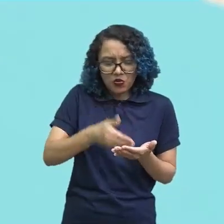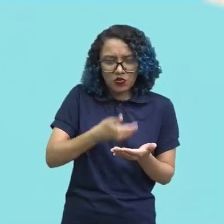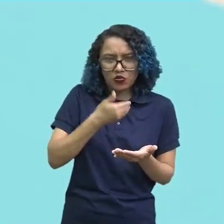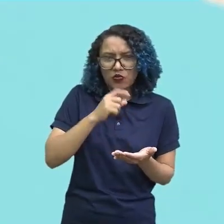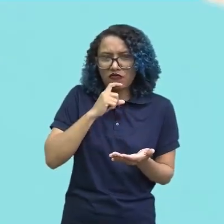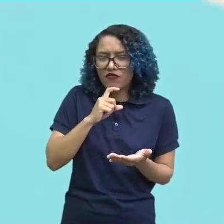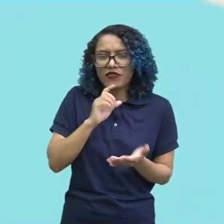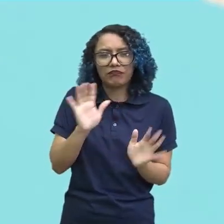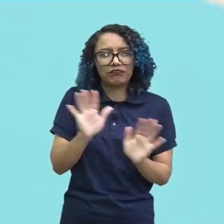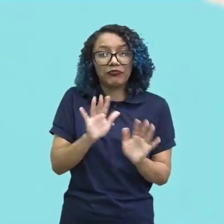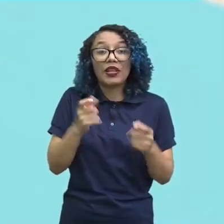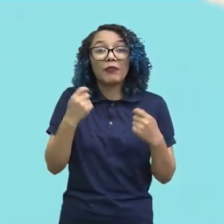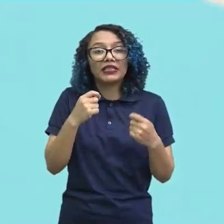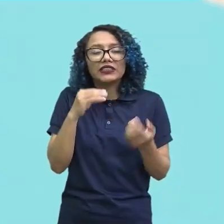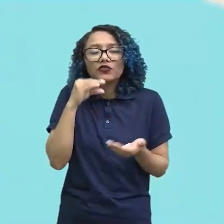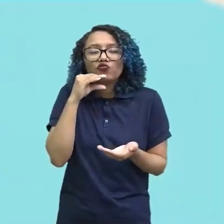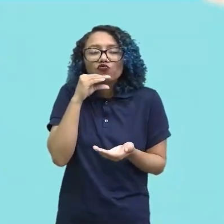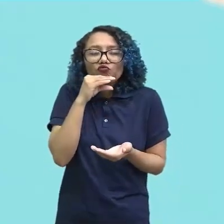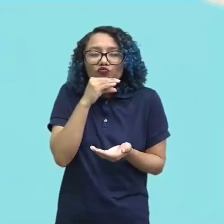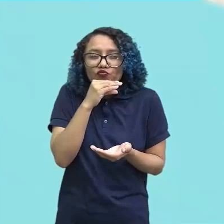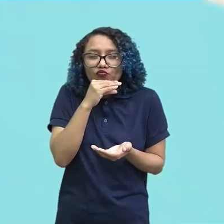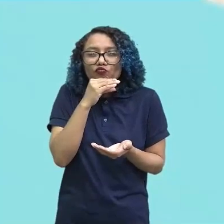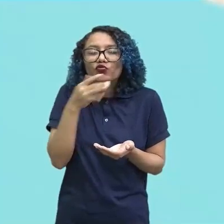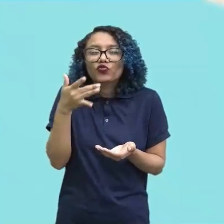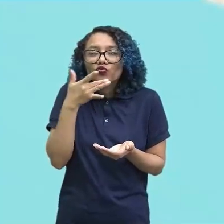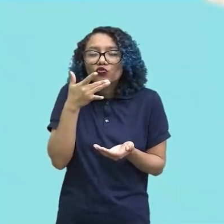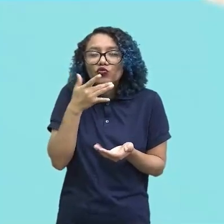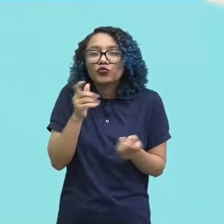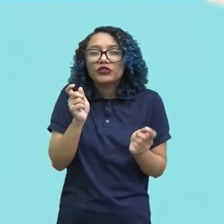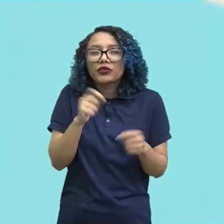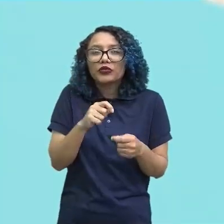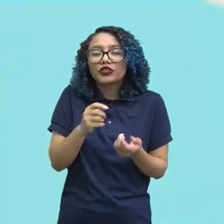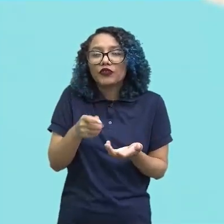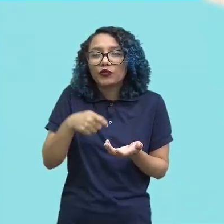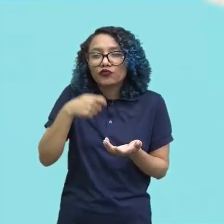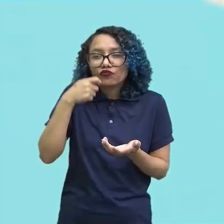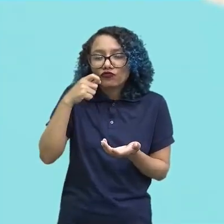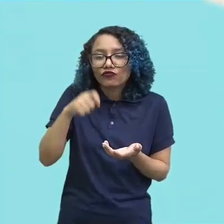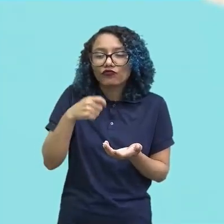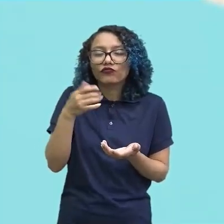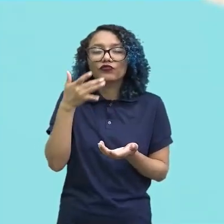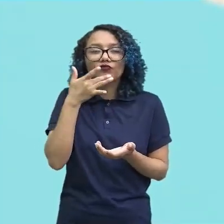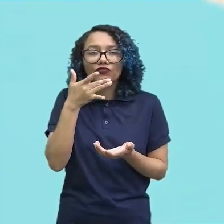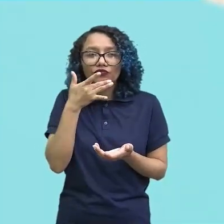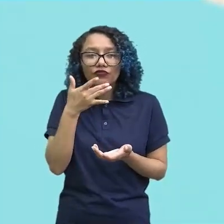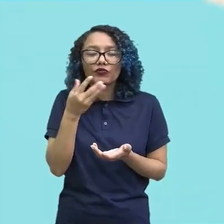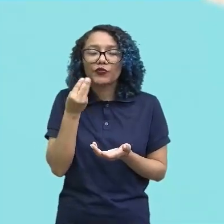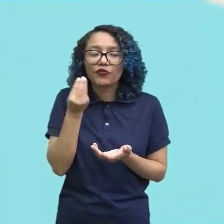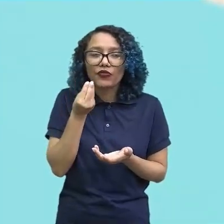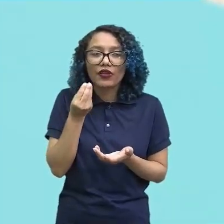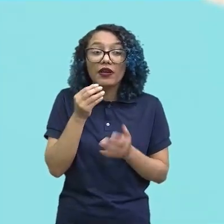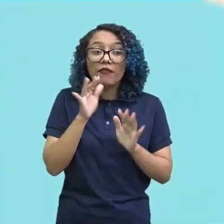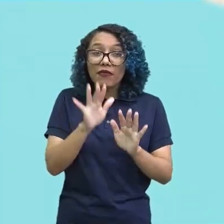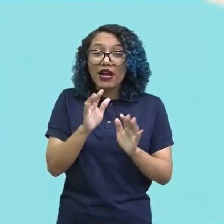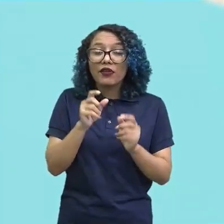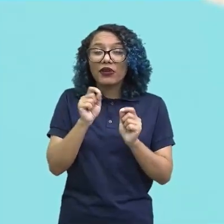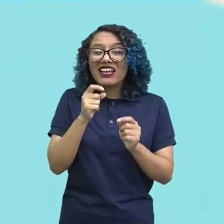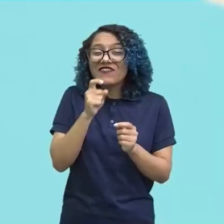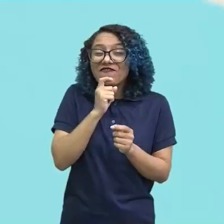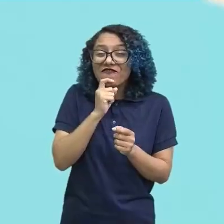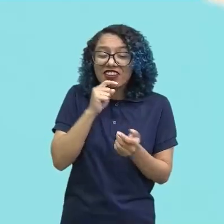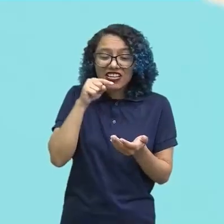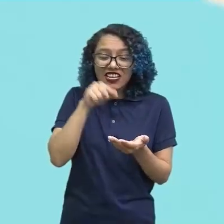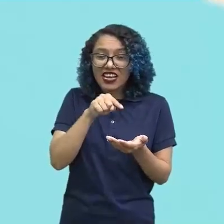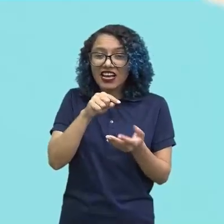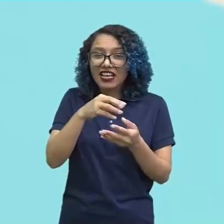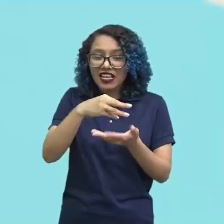gente. Ela tem que estar quentinha, morninha ali, para agradar o paladar. Ela estava fria e sem